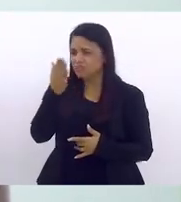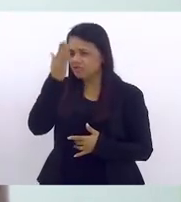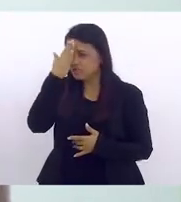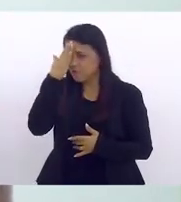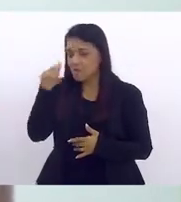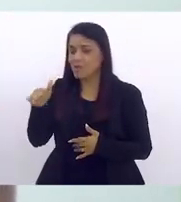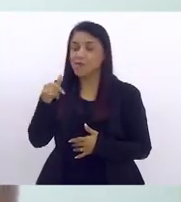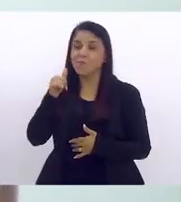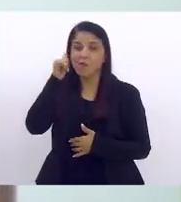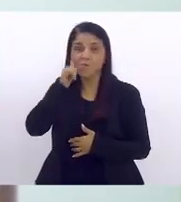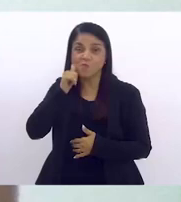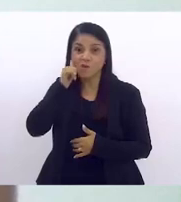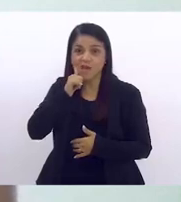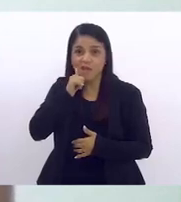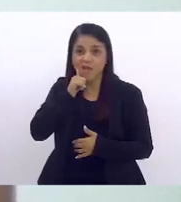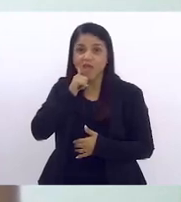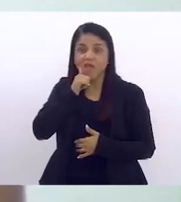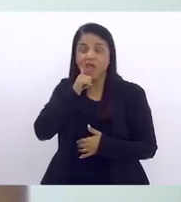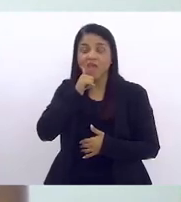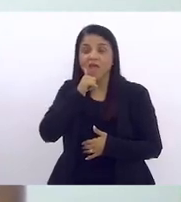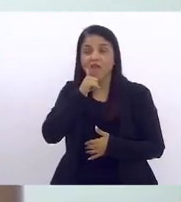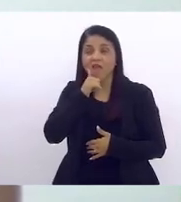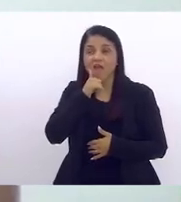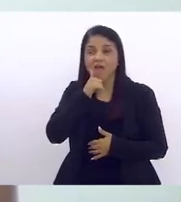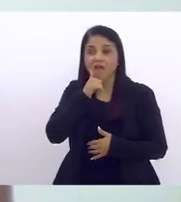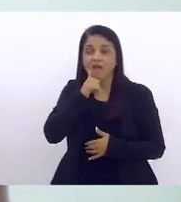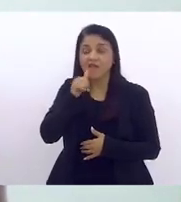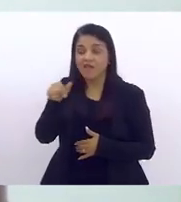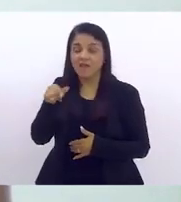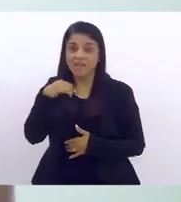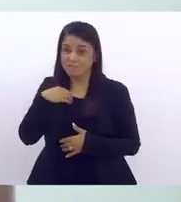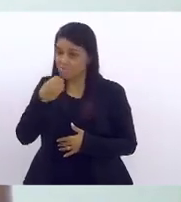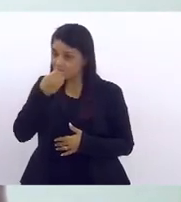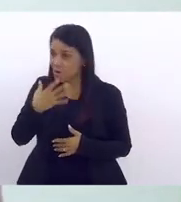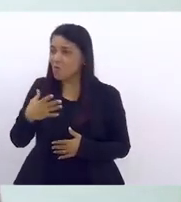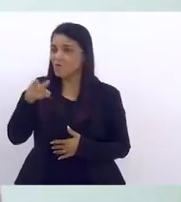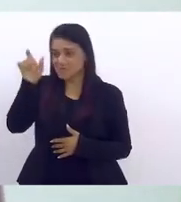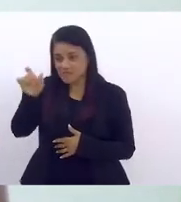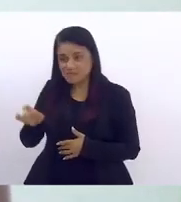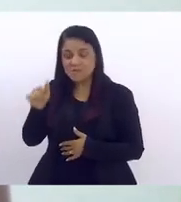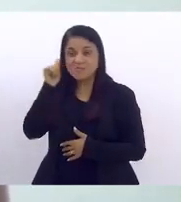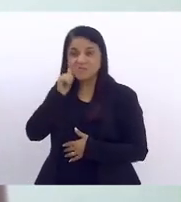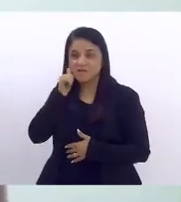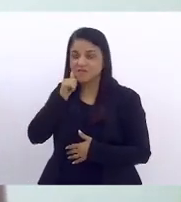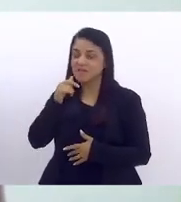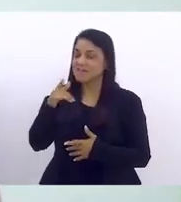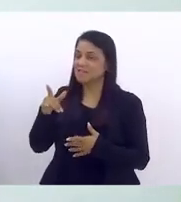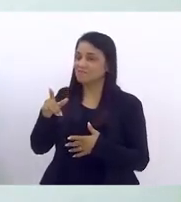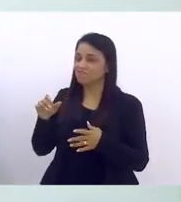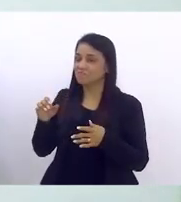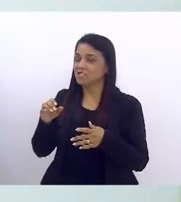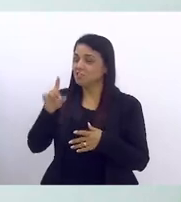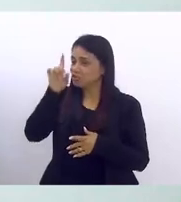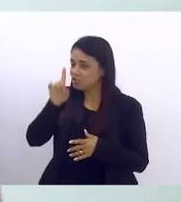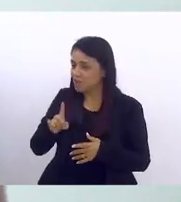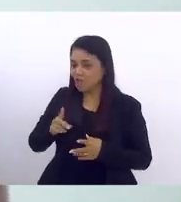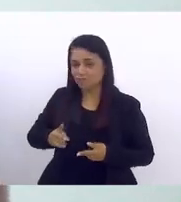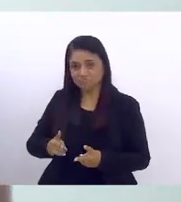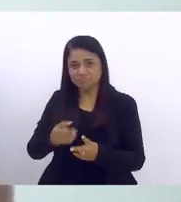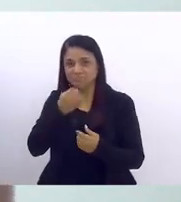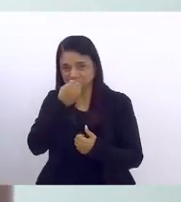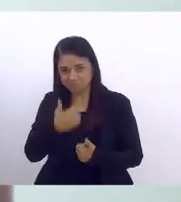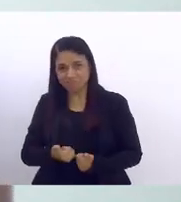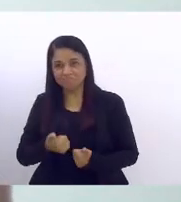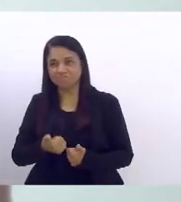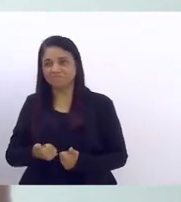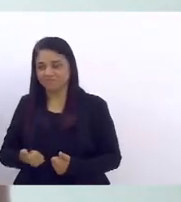uma maternidade porque ela não teve seus direitos violados, né? Não foi violada, não sofreu violência, né? Ela não sai porque ela